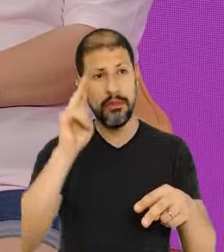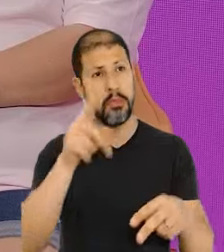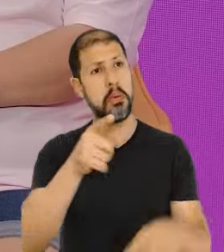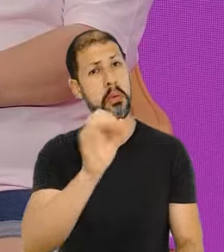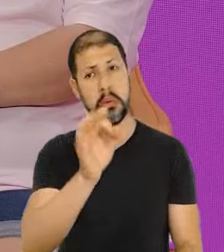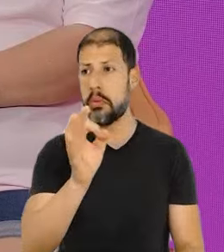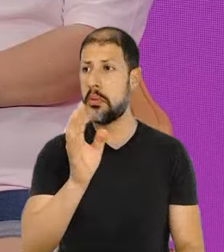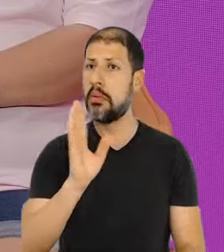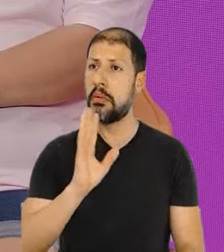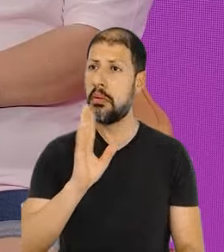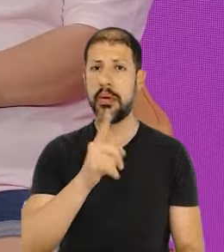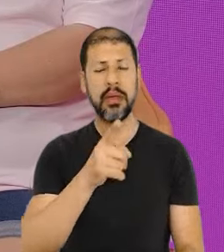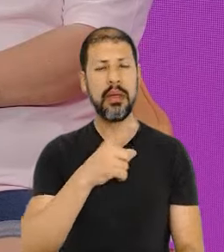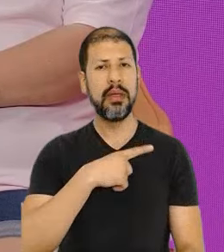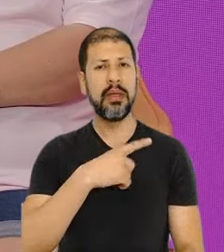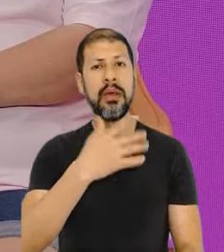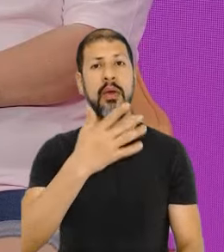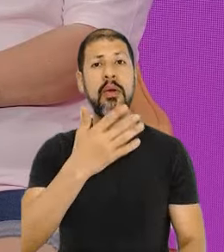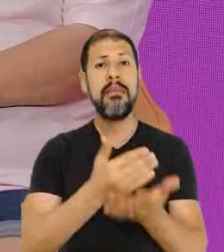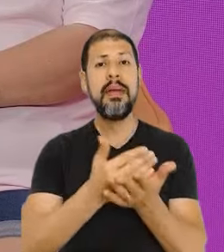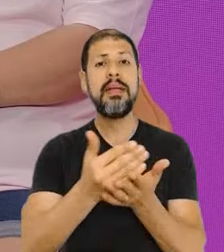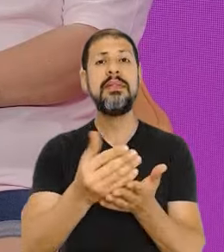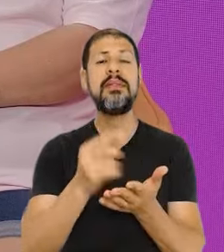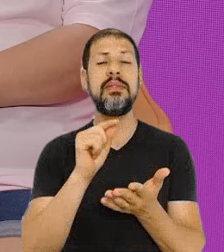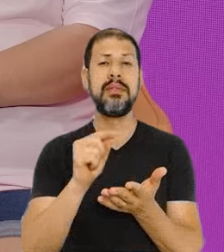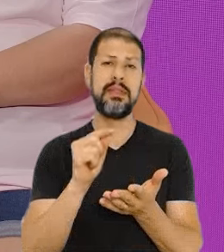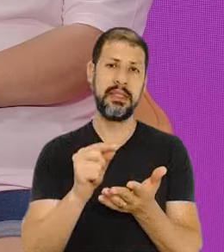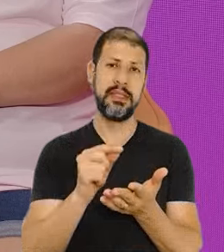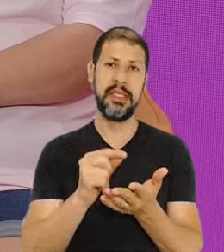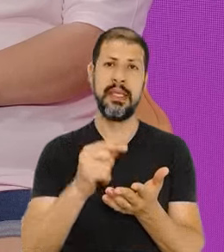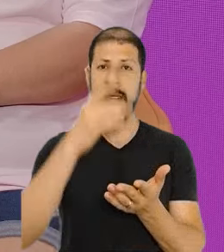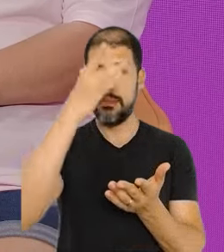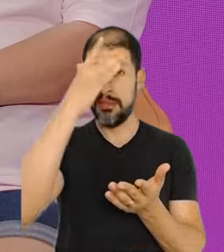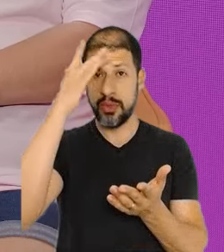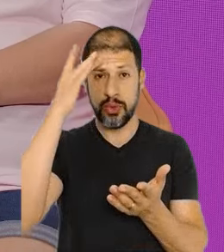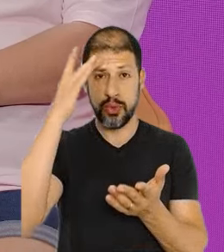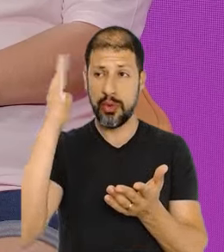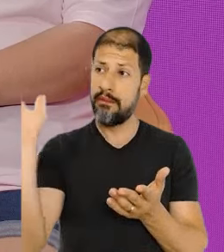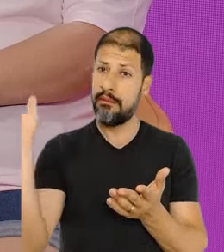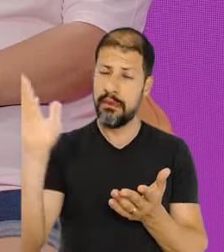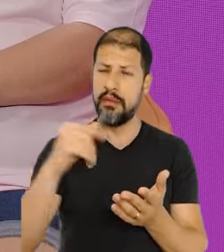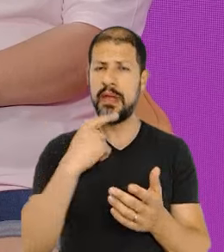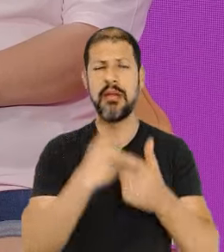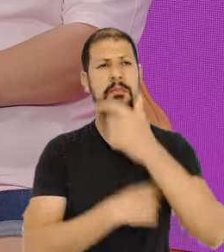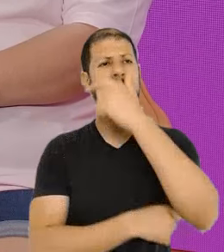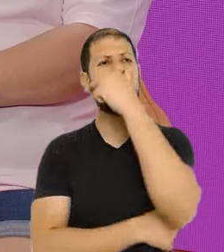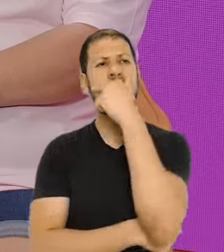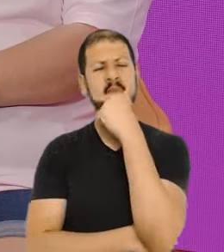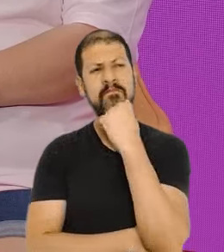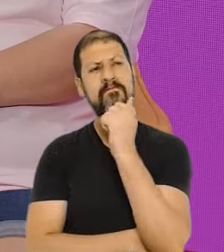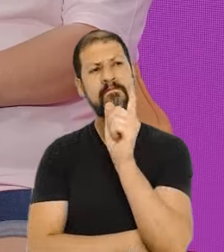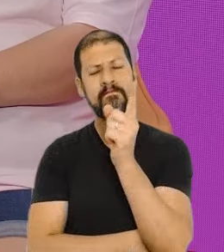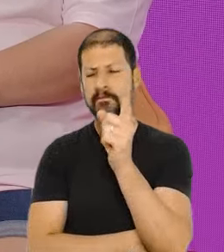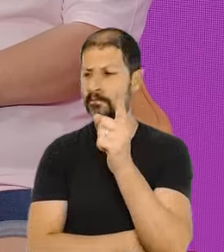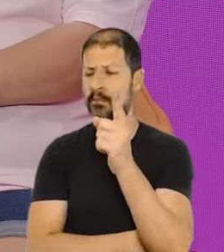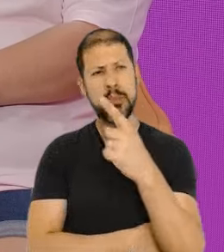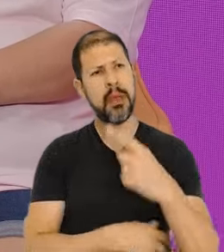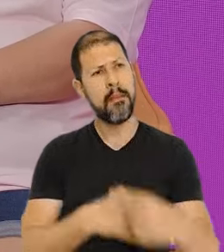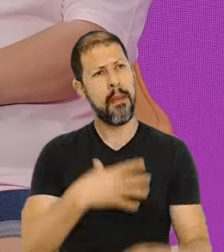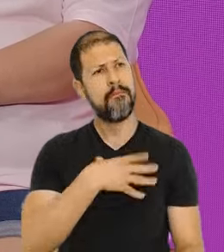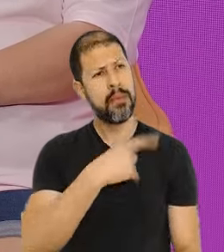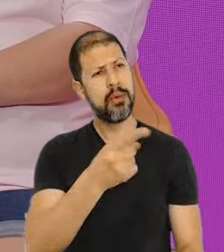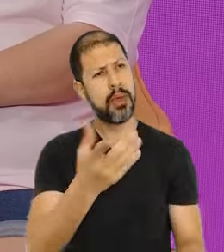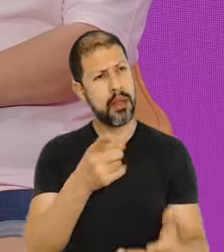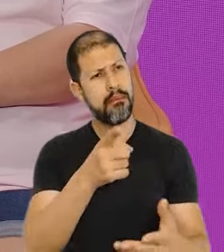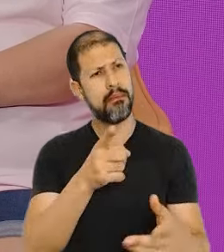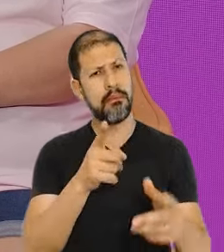acontecer você começa a trazer eh pessoas que vem para você e fala Poxa o meu filho ele gostaria tanto de fazer